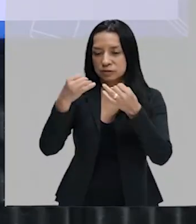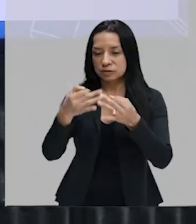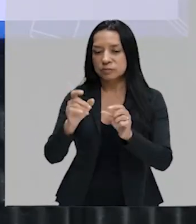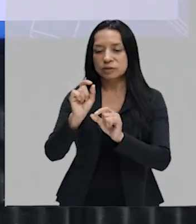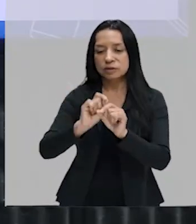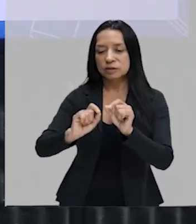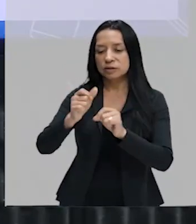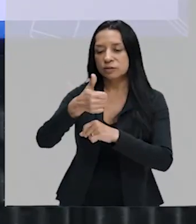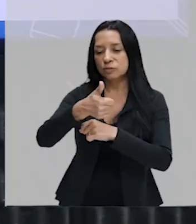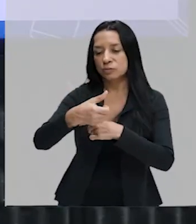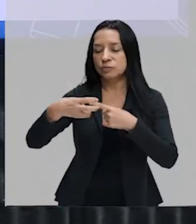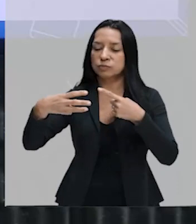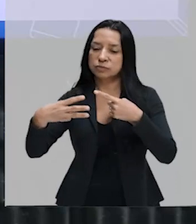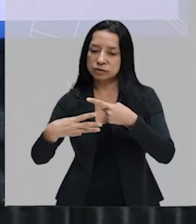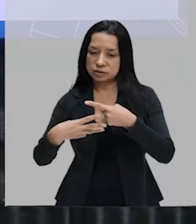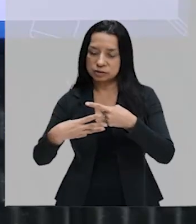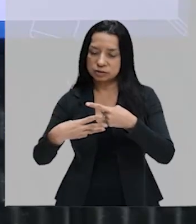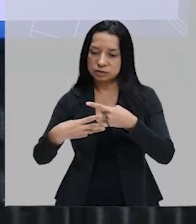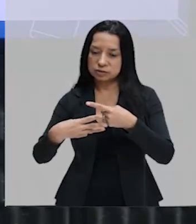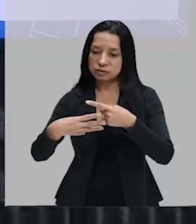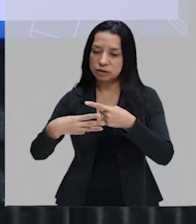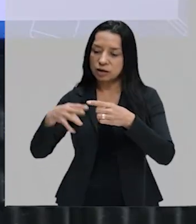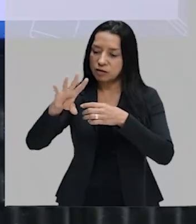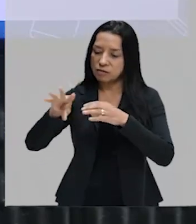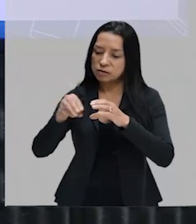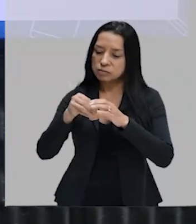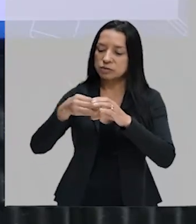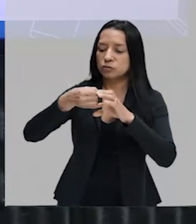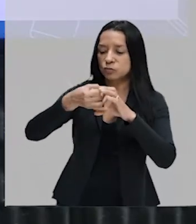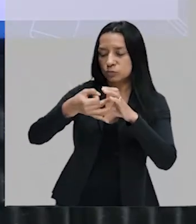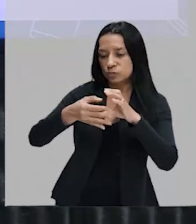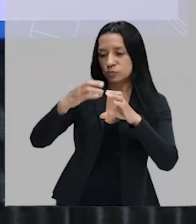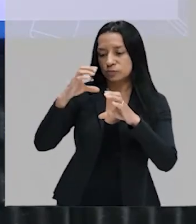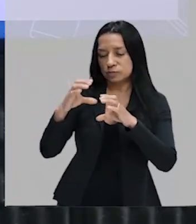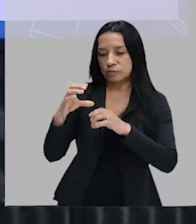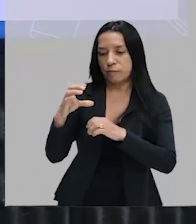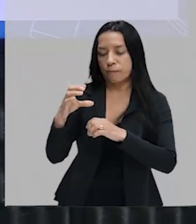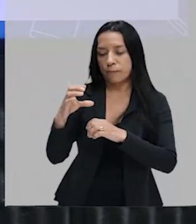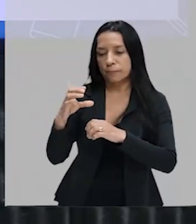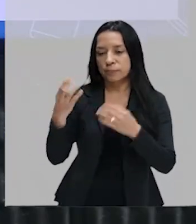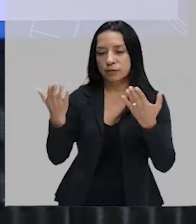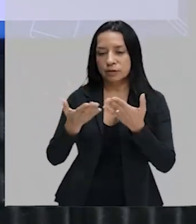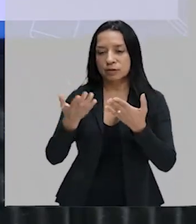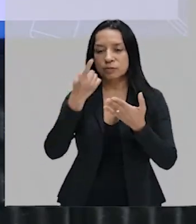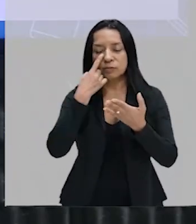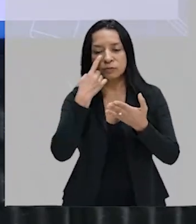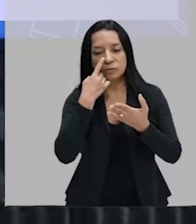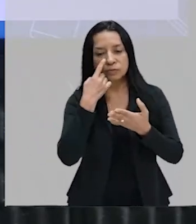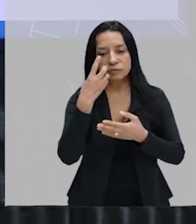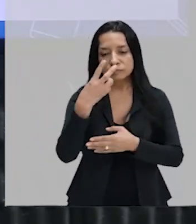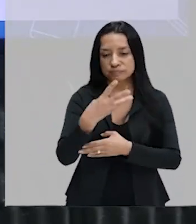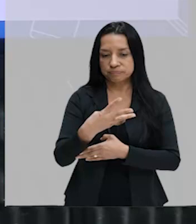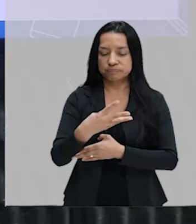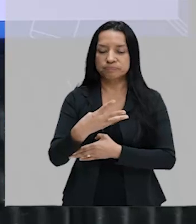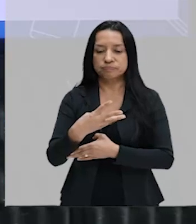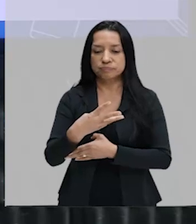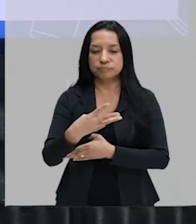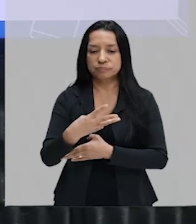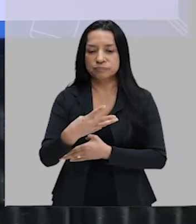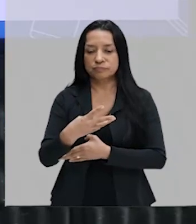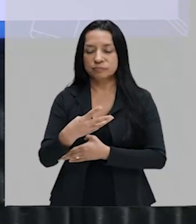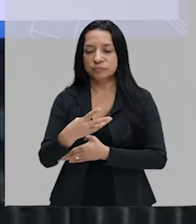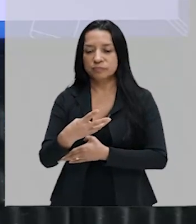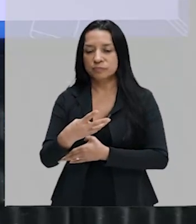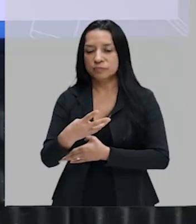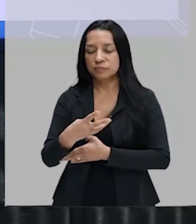faz parte do conjunto C, tá bom? Próximo, agora eu vou analisar para o 3. Gente, quando eu